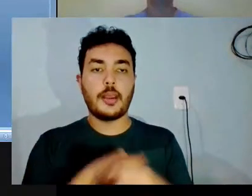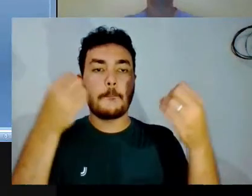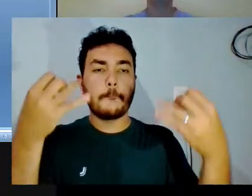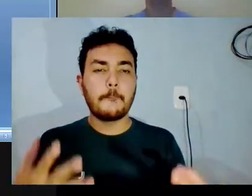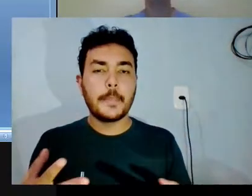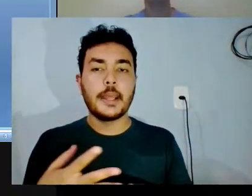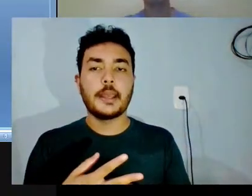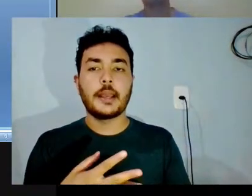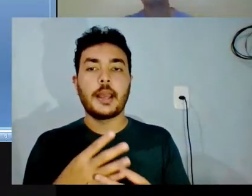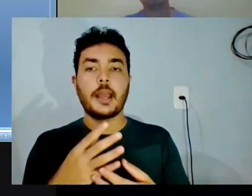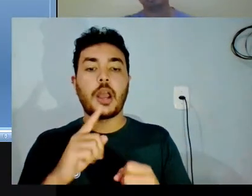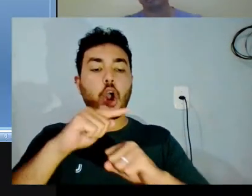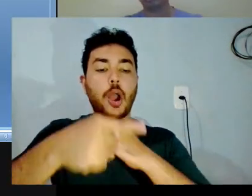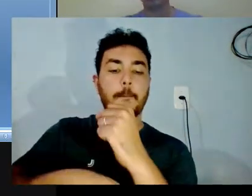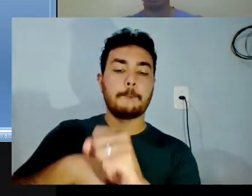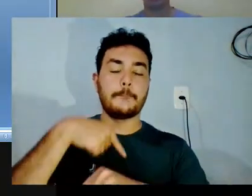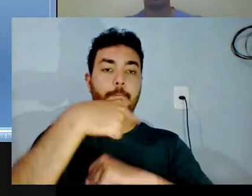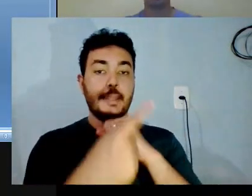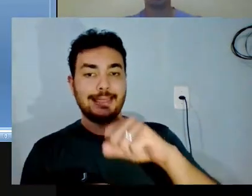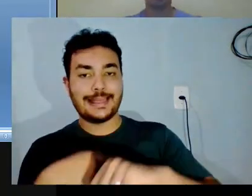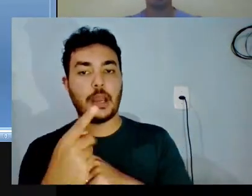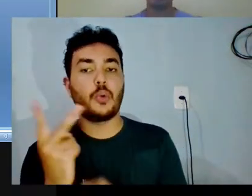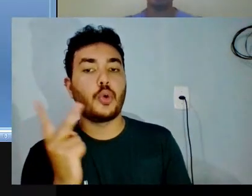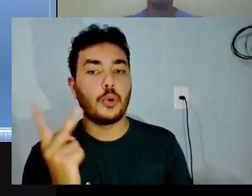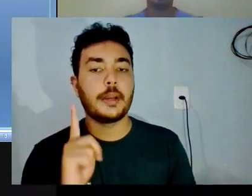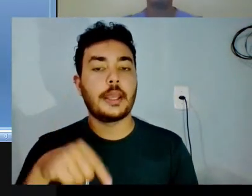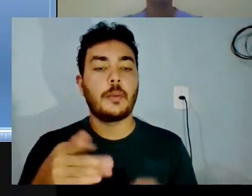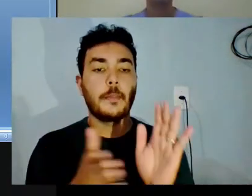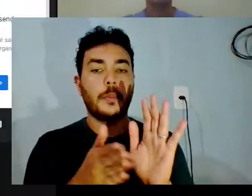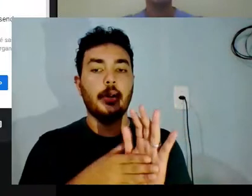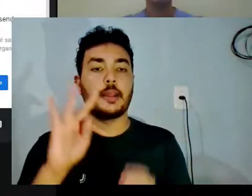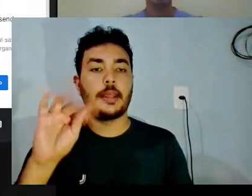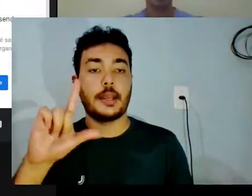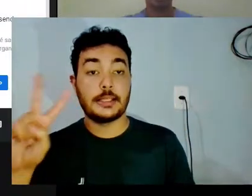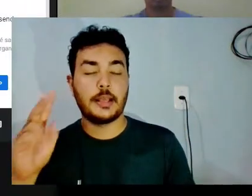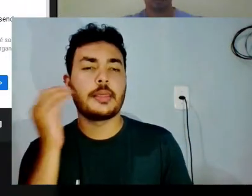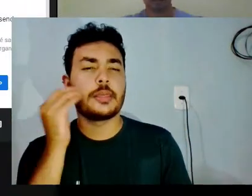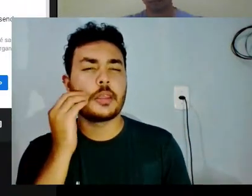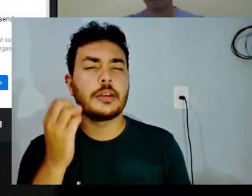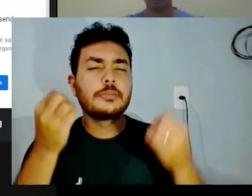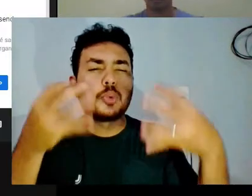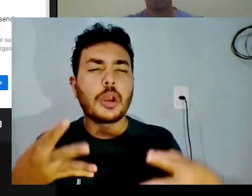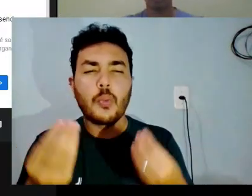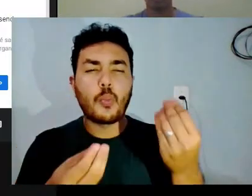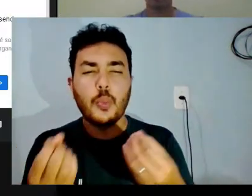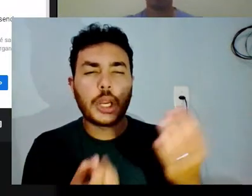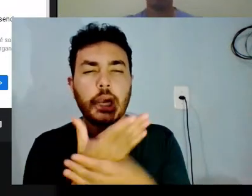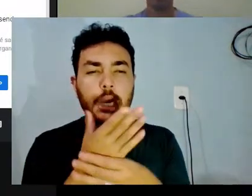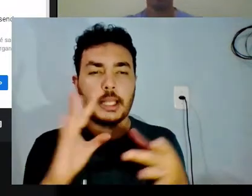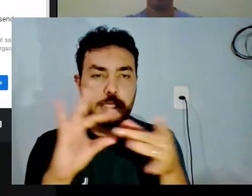sobre orbitais híbridos, que foi uma proposição da teoria da ligação de valência, para tentar explicar a formação dessas